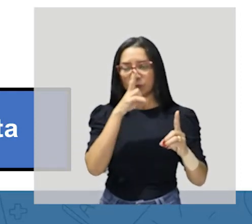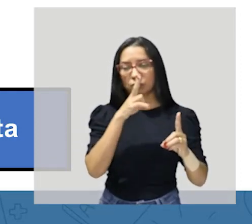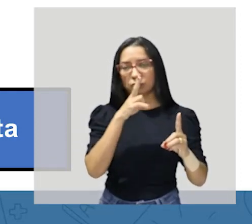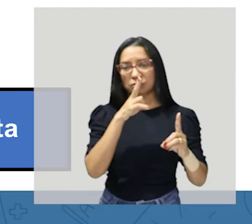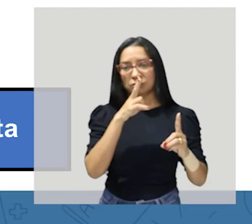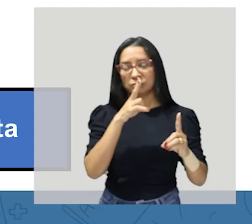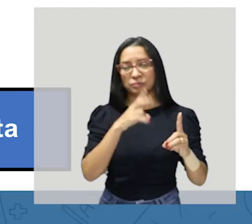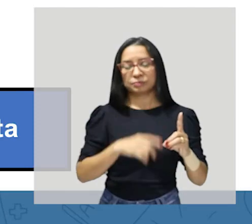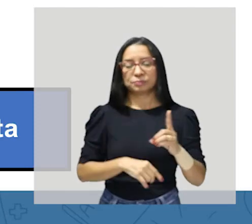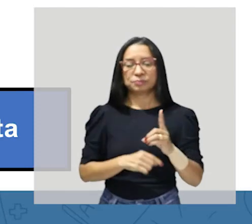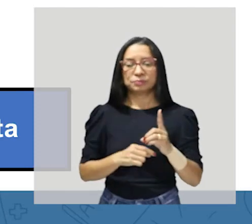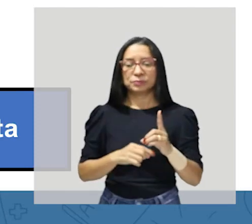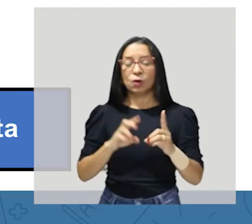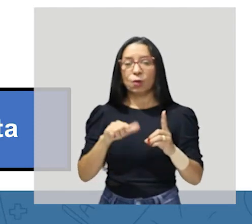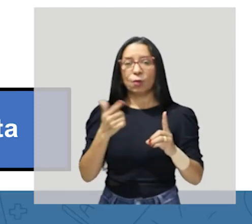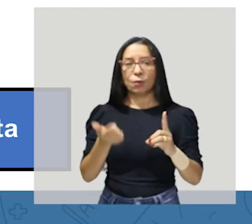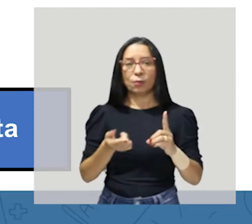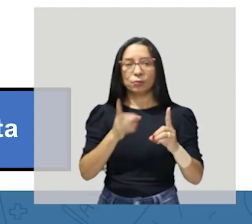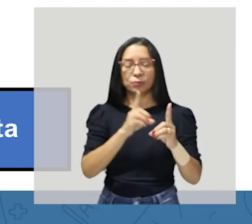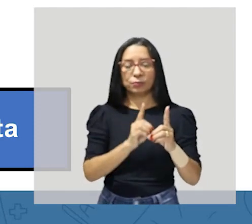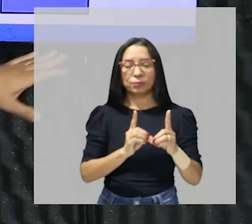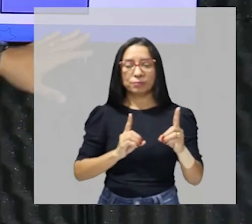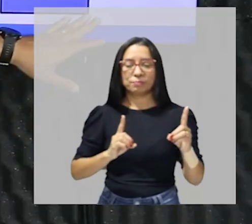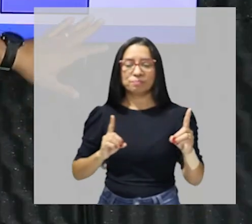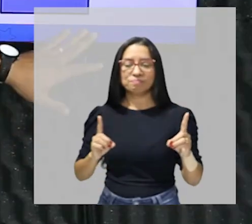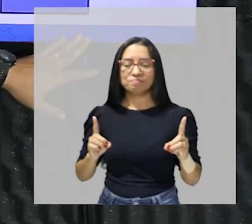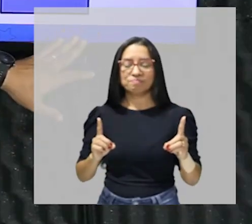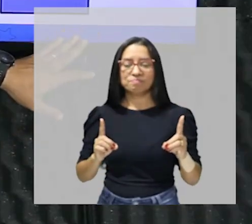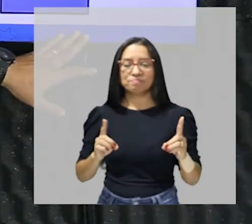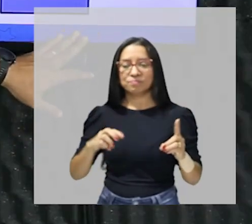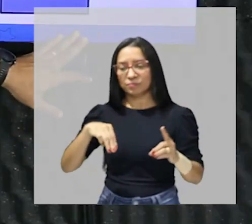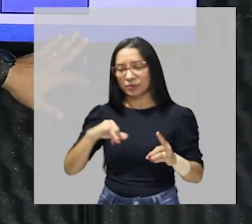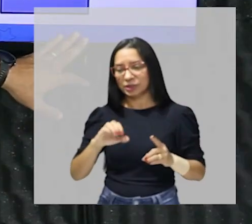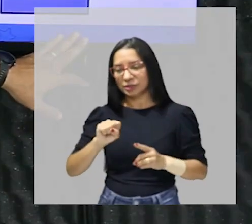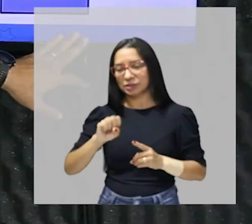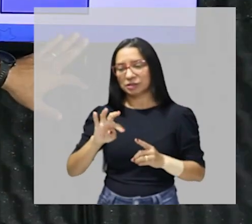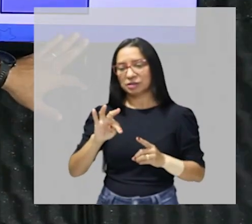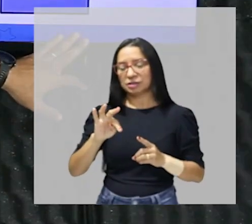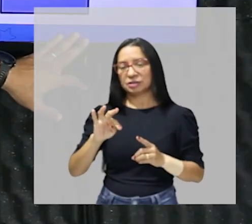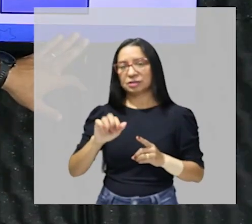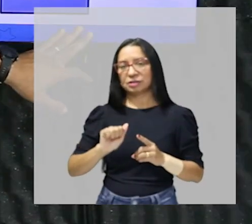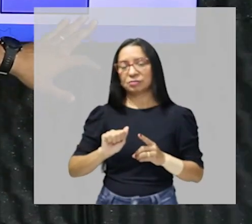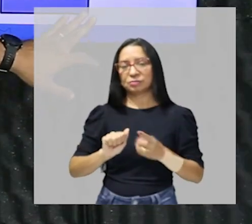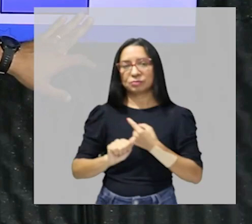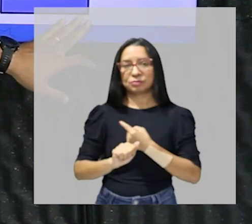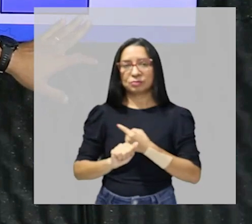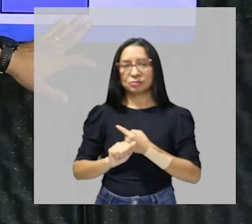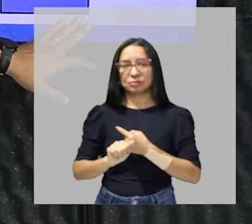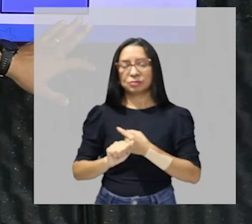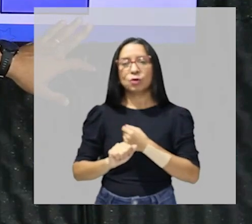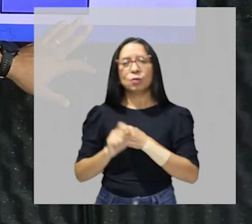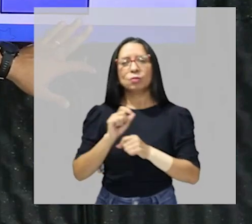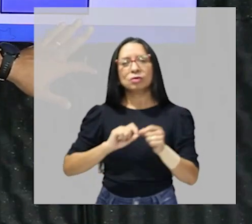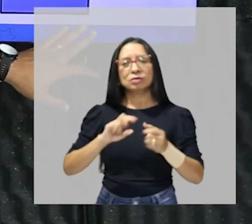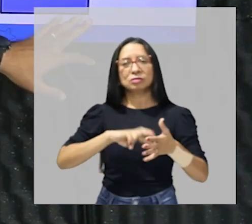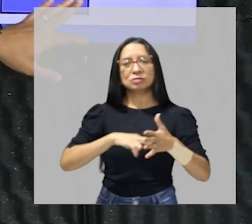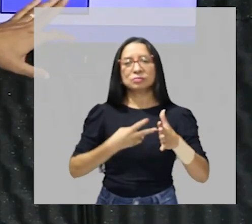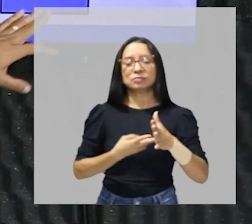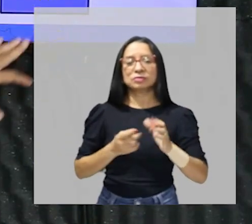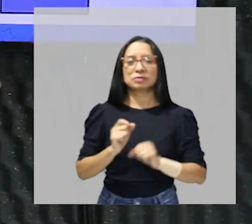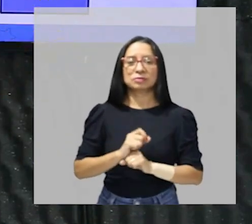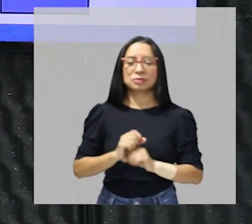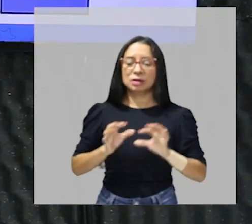Isso é meio que lógico. E nós temos as lutas mistas, bem atuais. lutas mistas